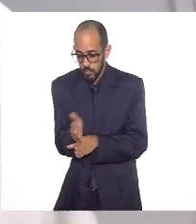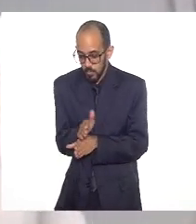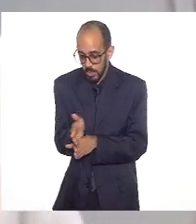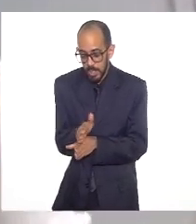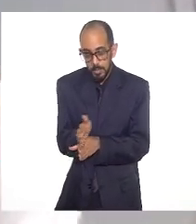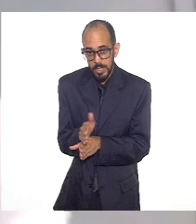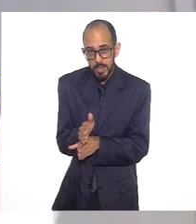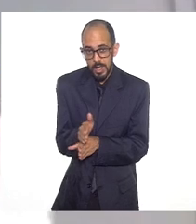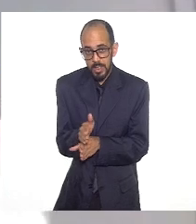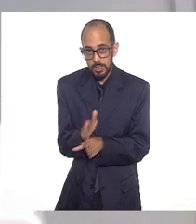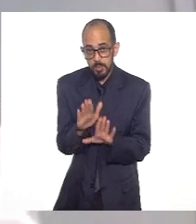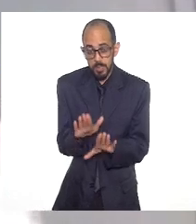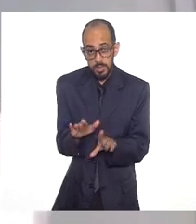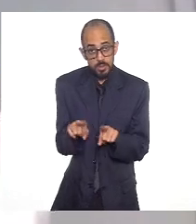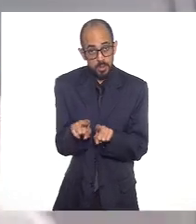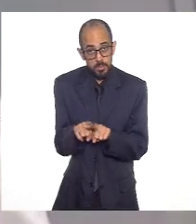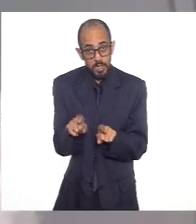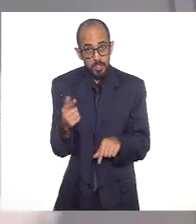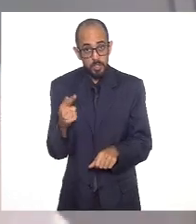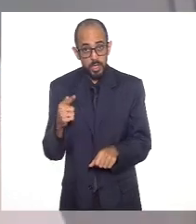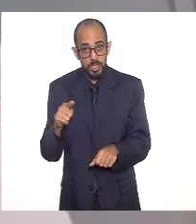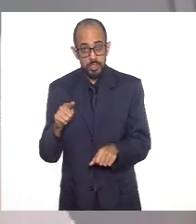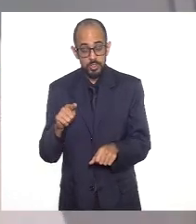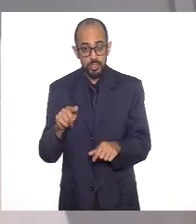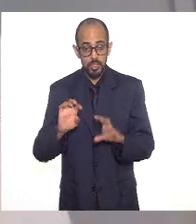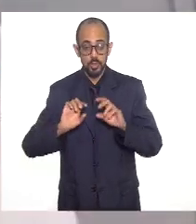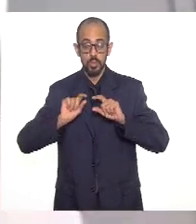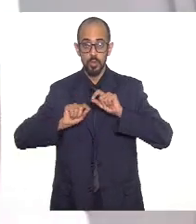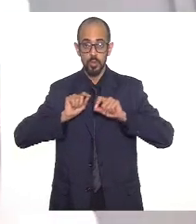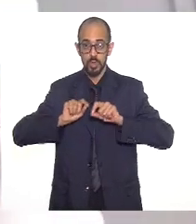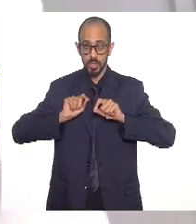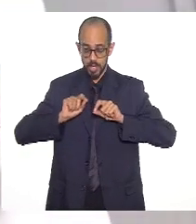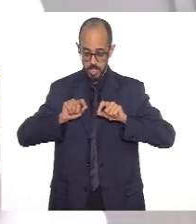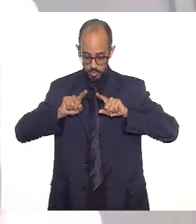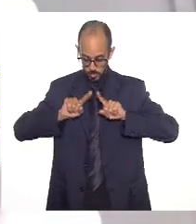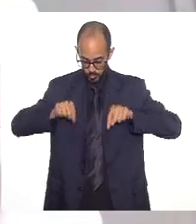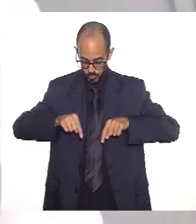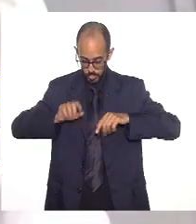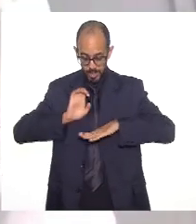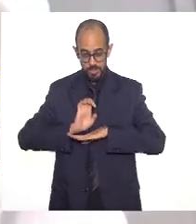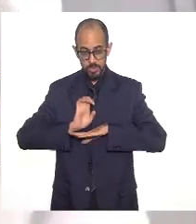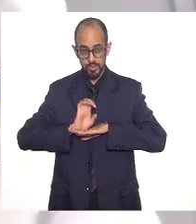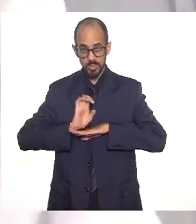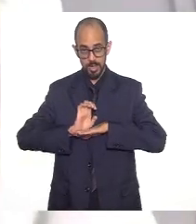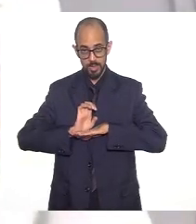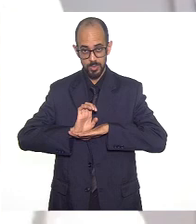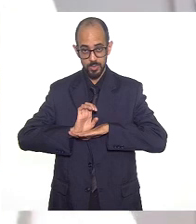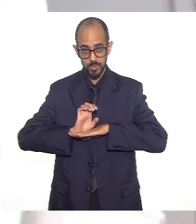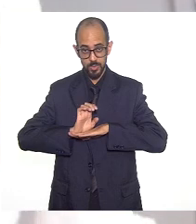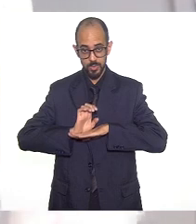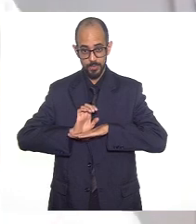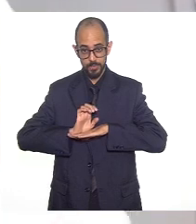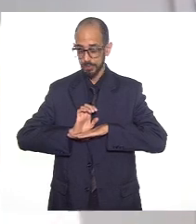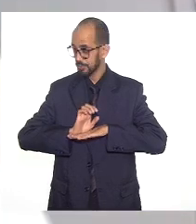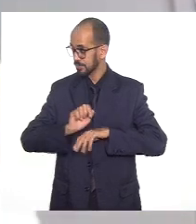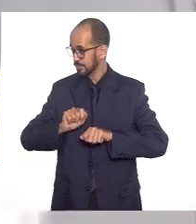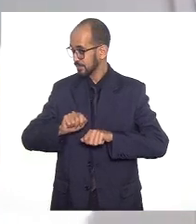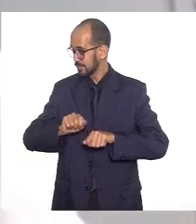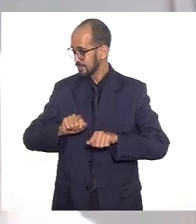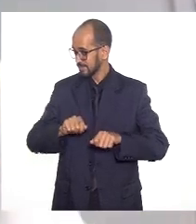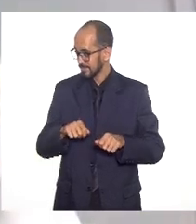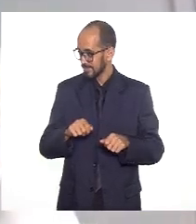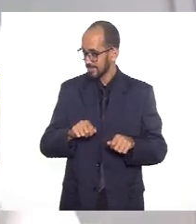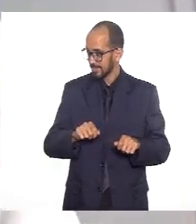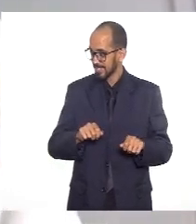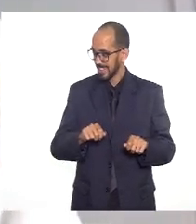mas falo também da garantia da vida dos agentes desse Estado. Não é possível que a gente tenha servidor público que vá para a linha de